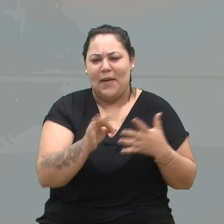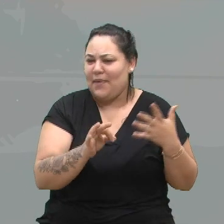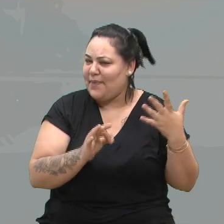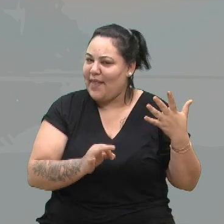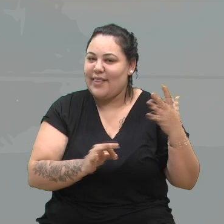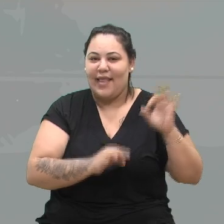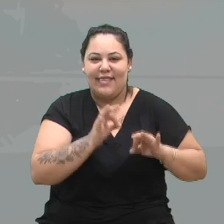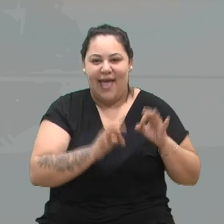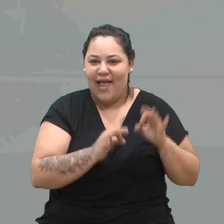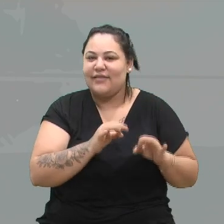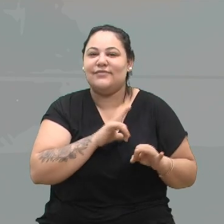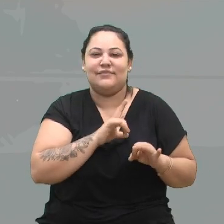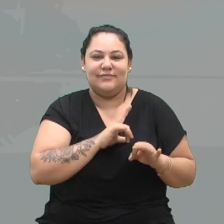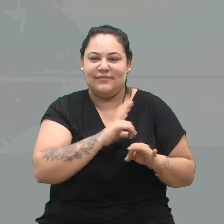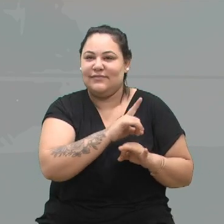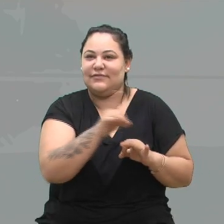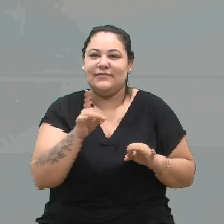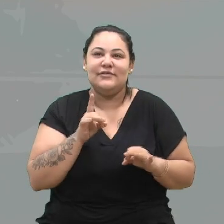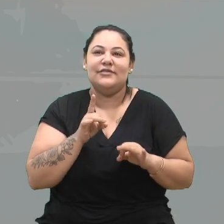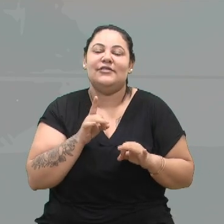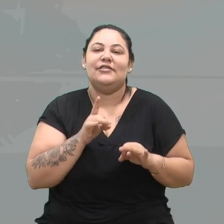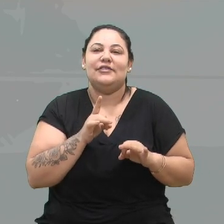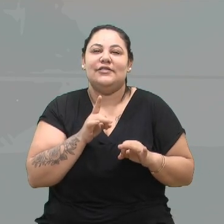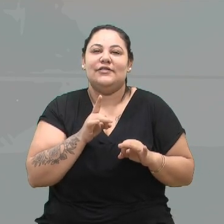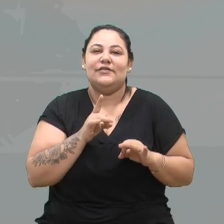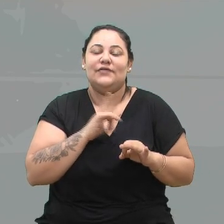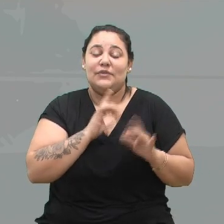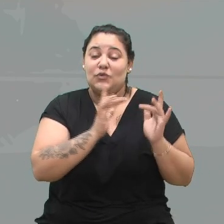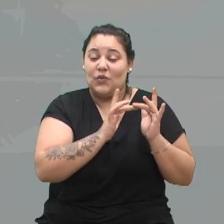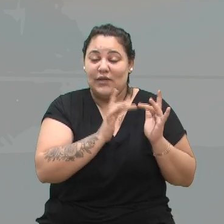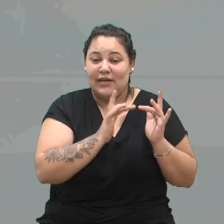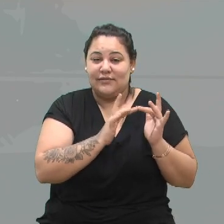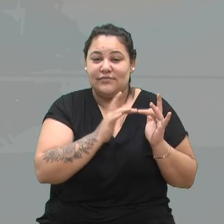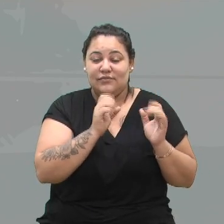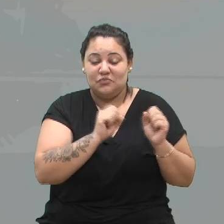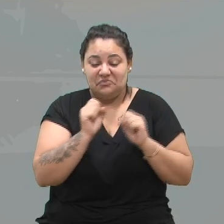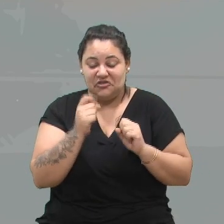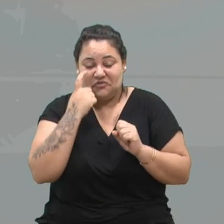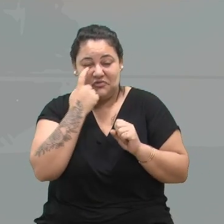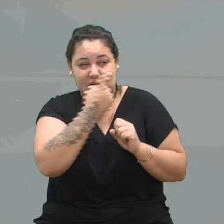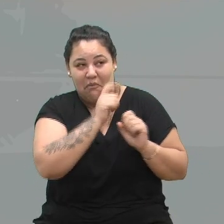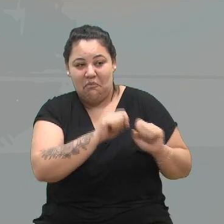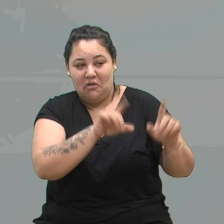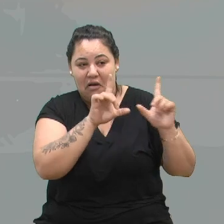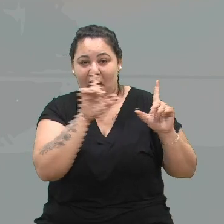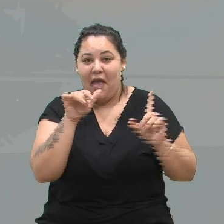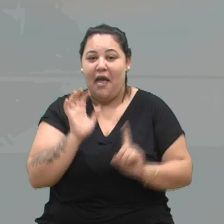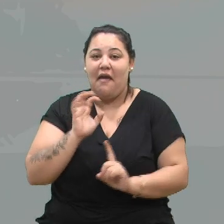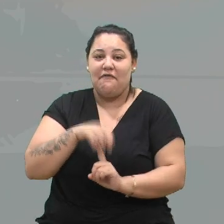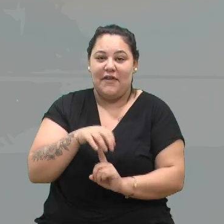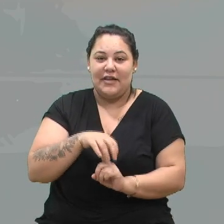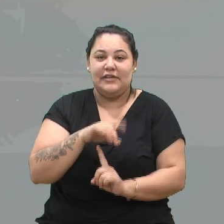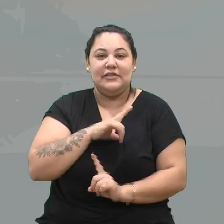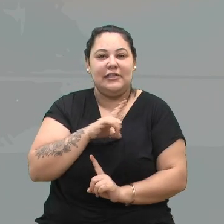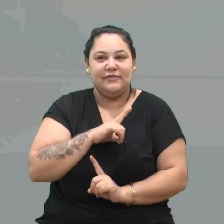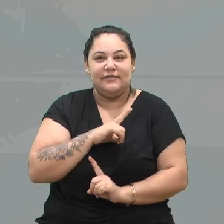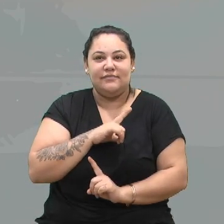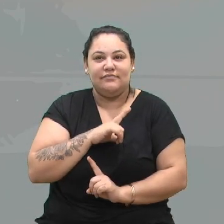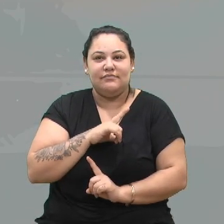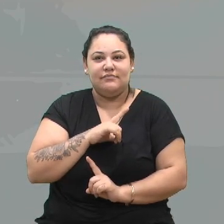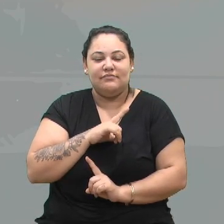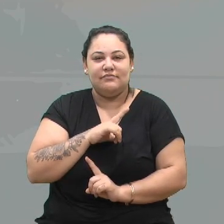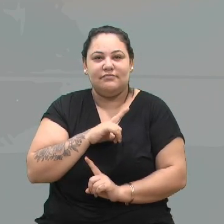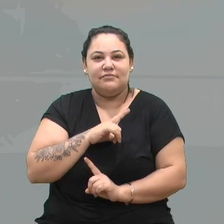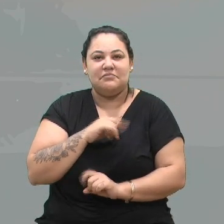tela e contatos que nós tivemos a possibilidade de fazer nessa feira, que trazem equipamentos